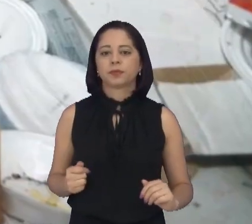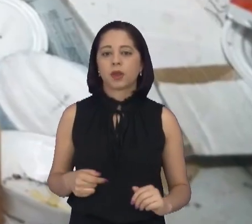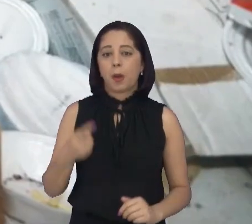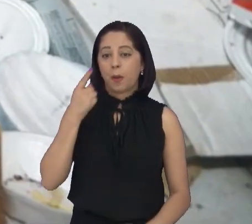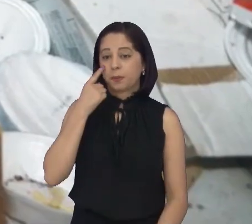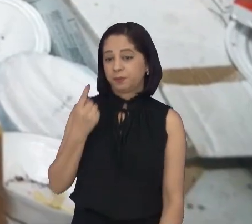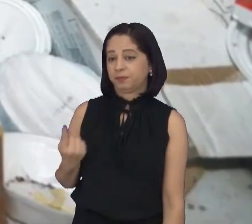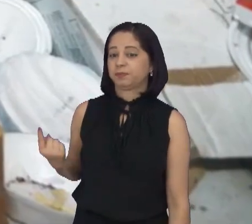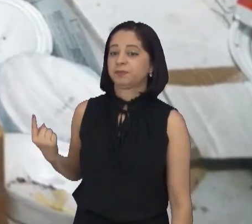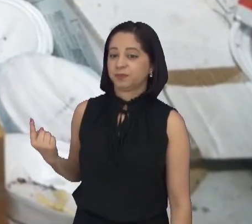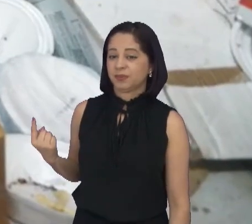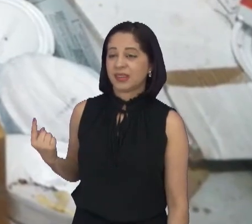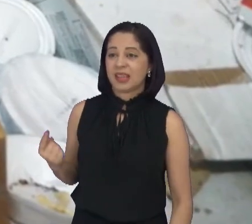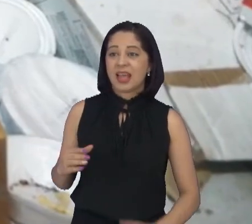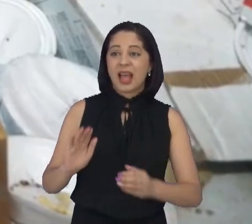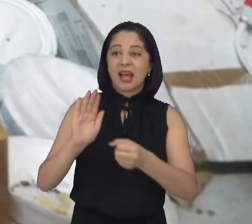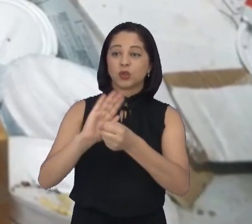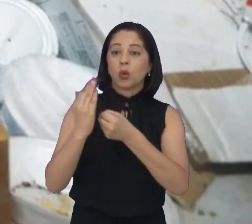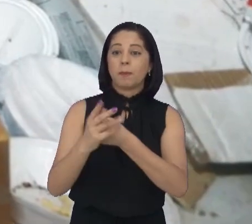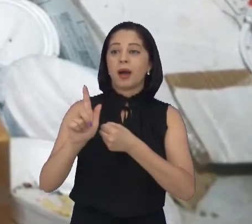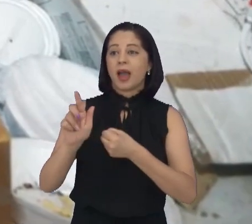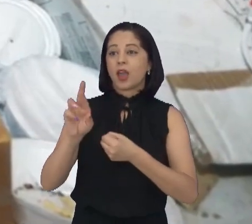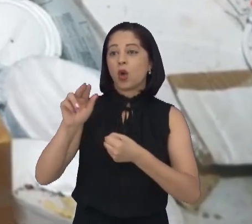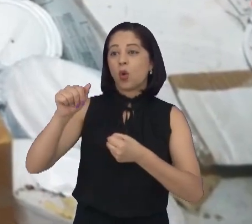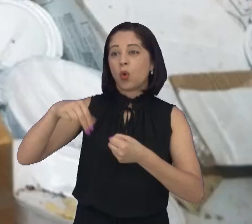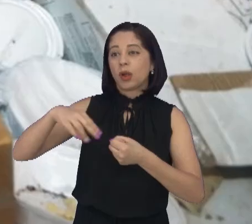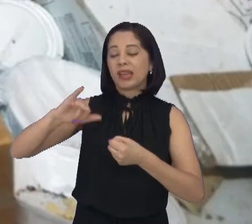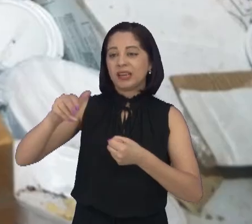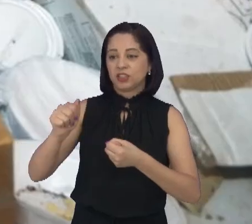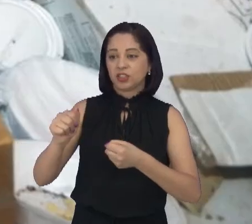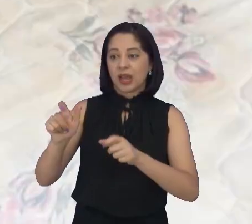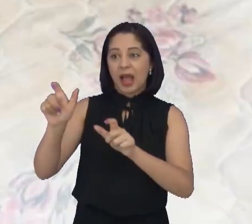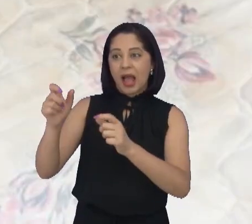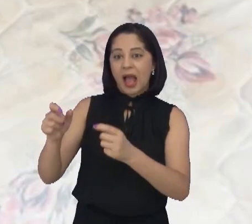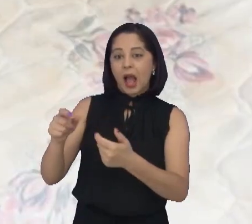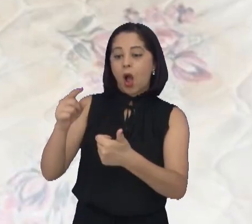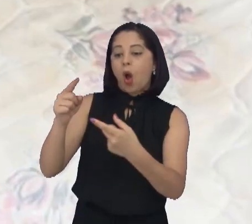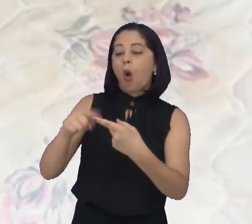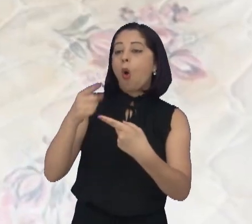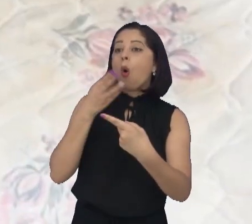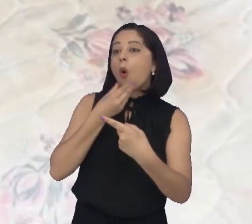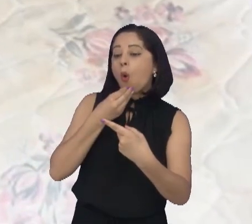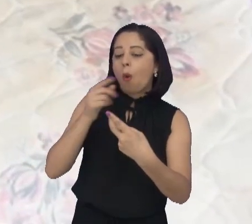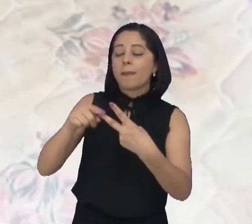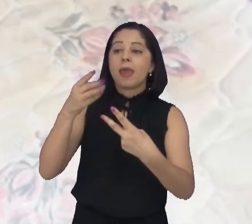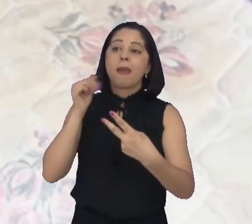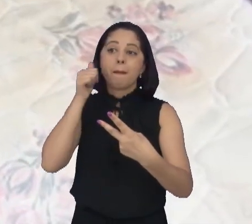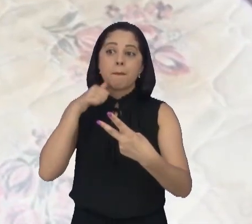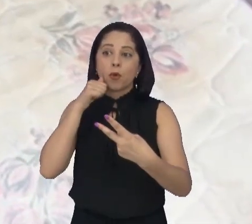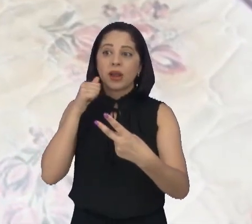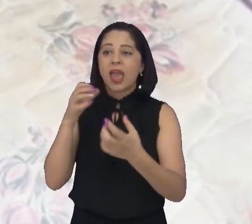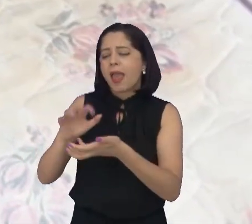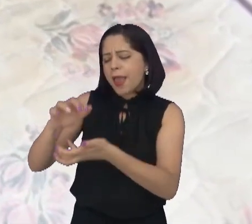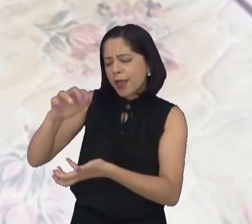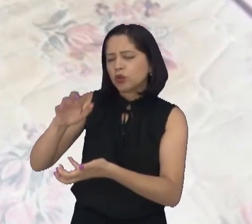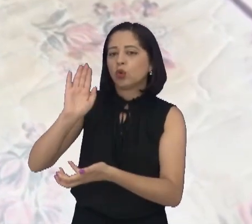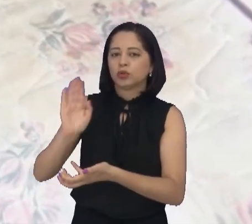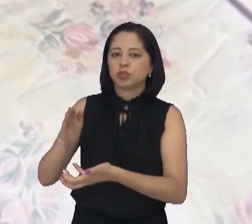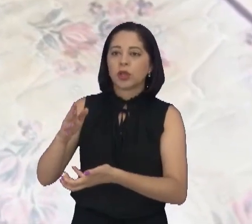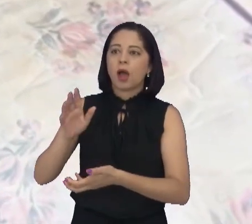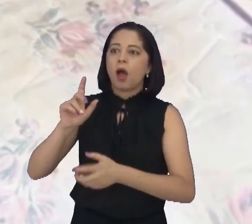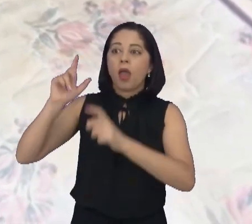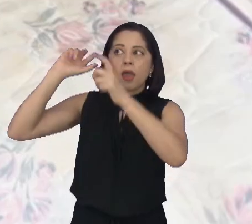bem emblemático ali no Jardim da Granja. É um casal de idosos que eles têm esse transtorno de acumulação, então acumulavam